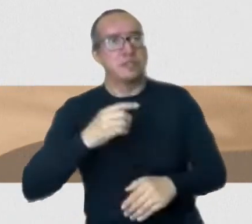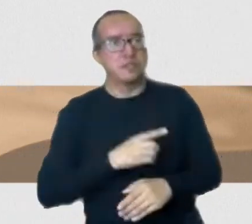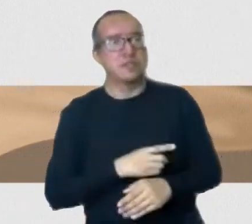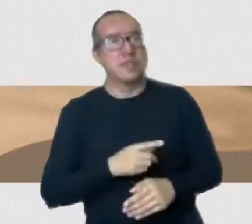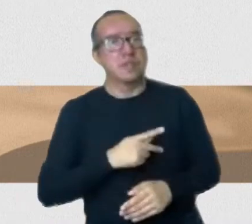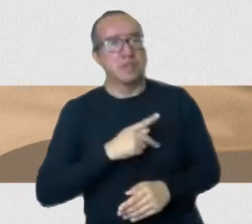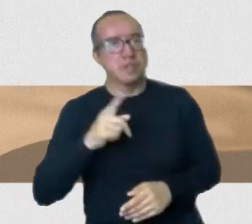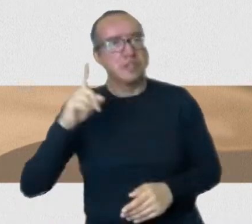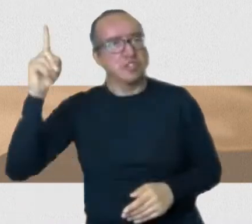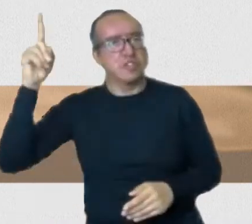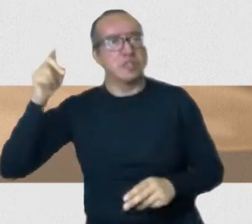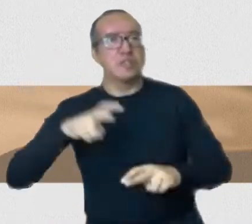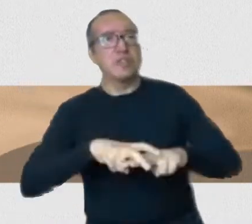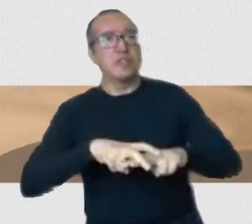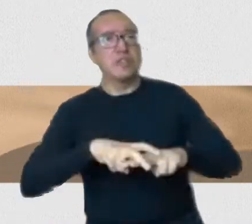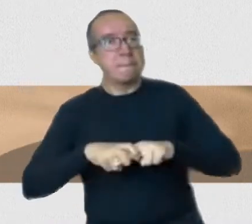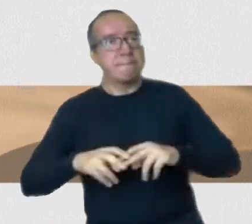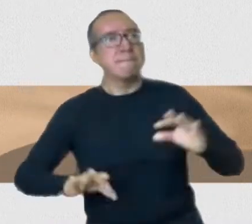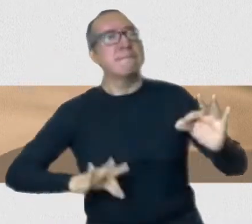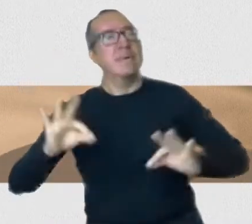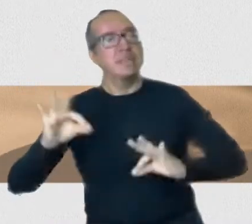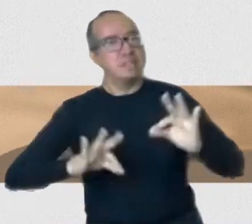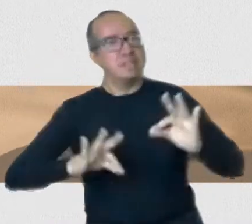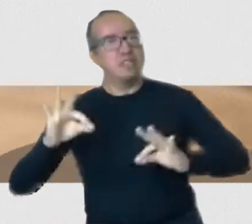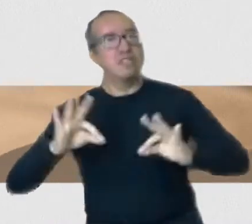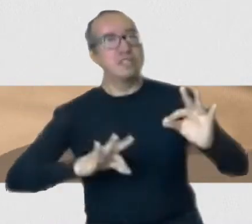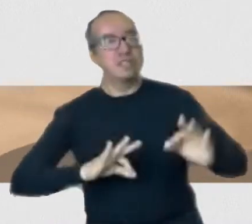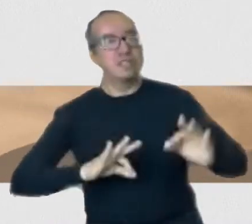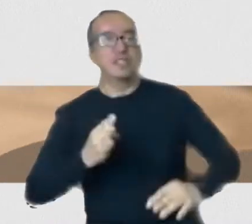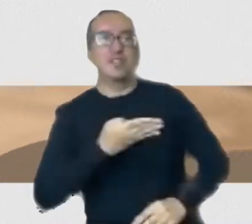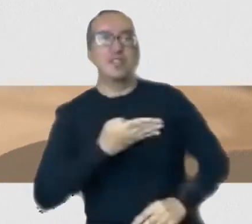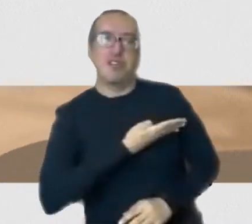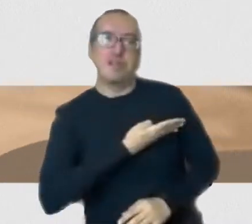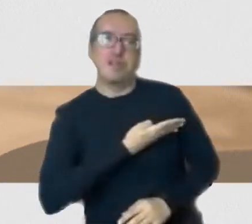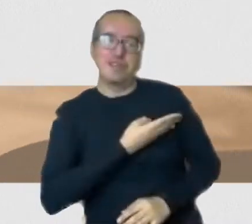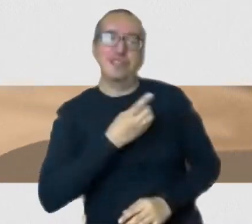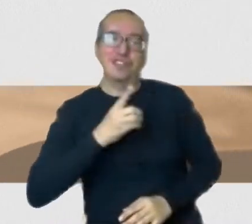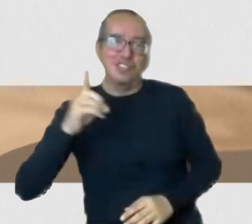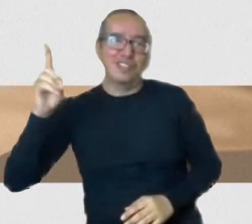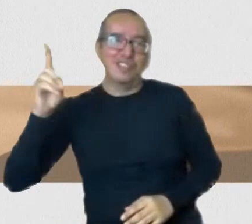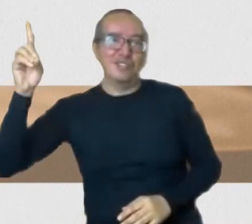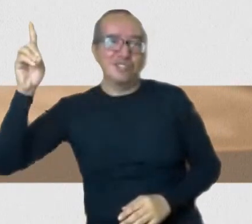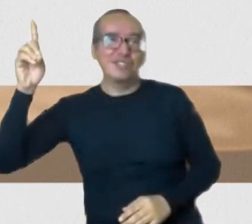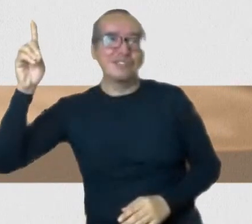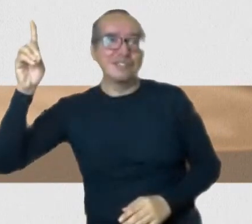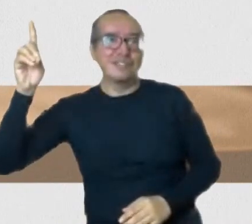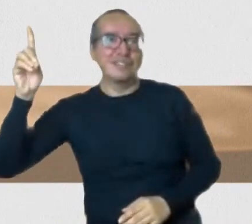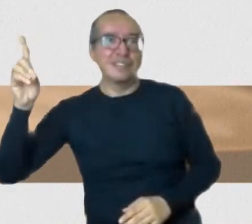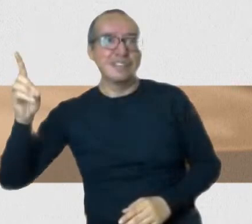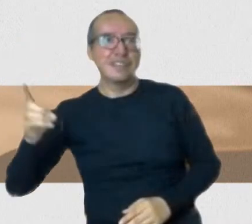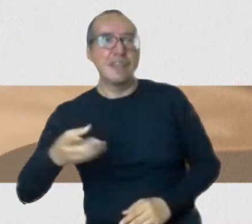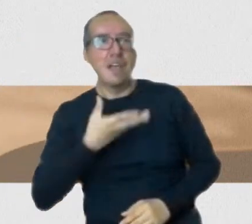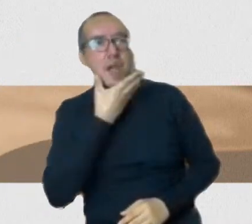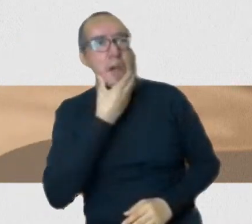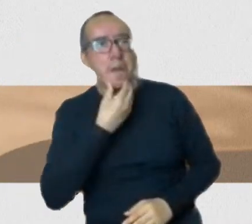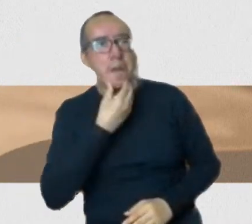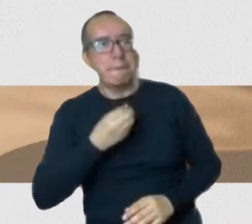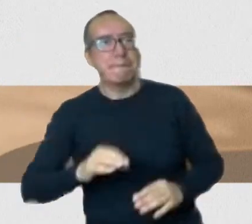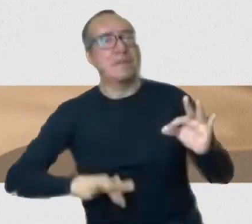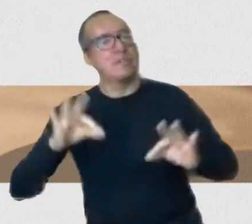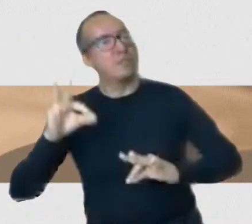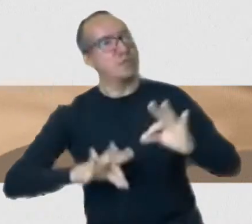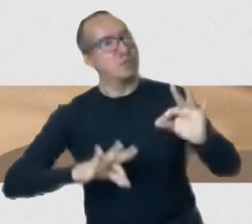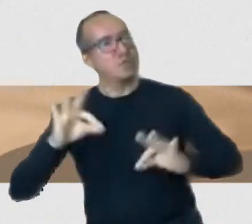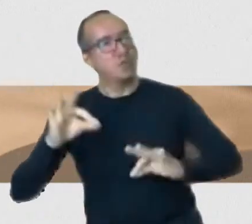Deus. Vedes então que o homem é justificado pelas obras e não somente pela fé. E de igual modo